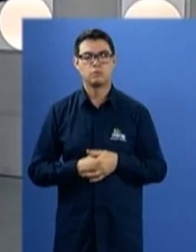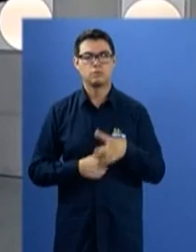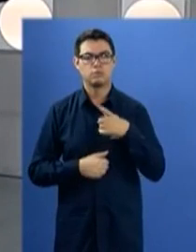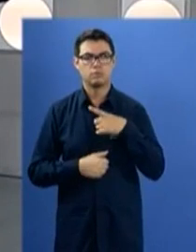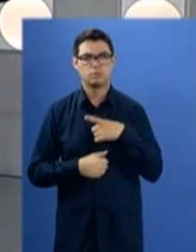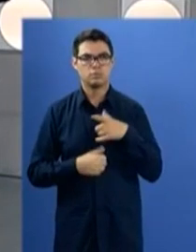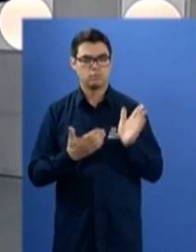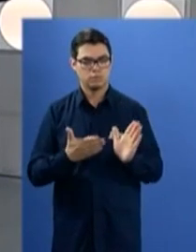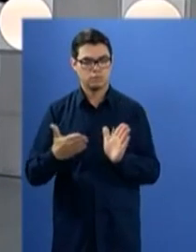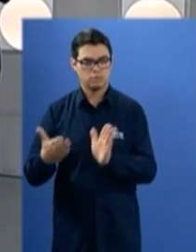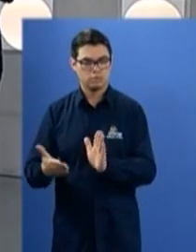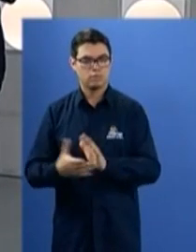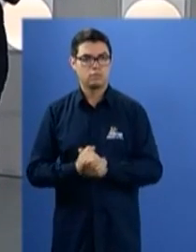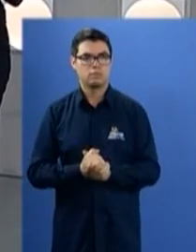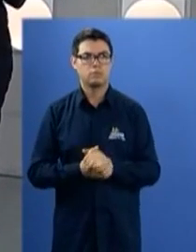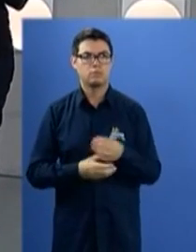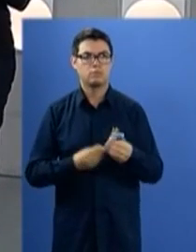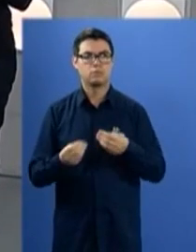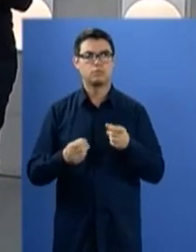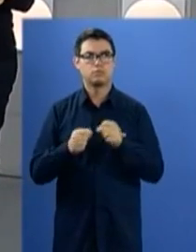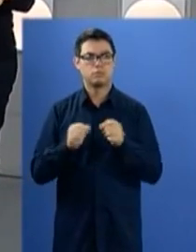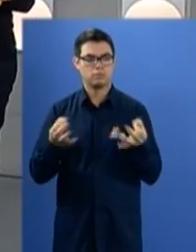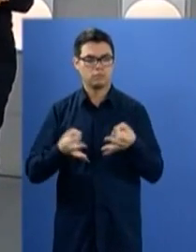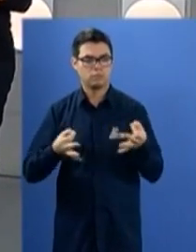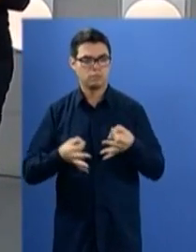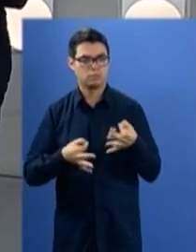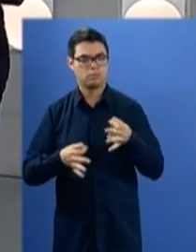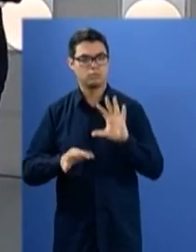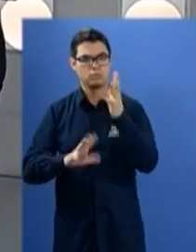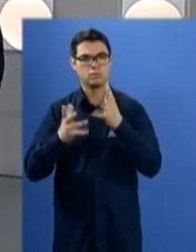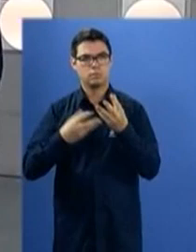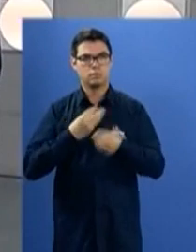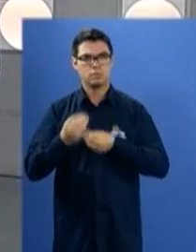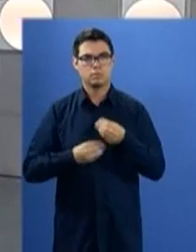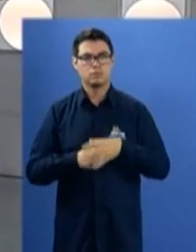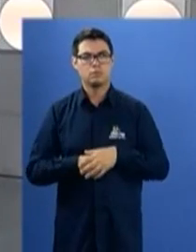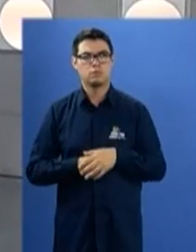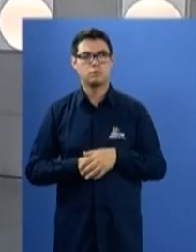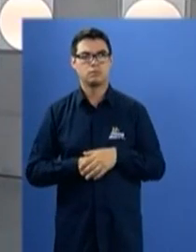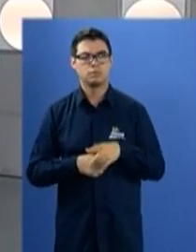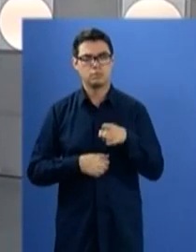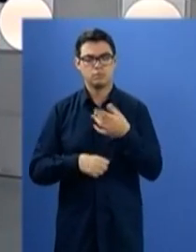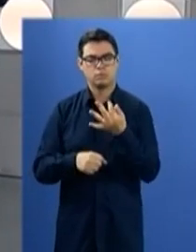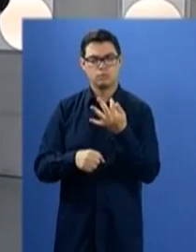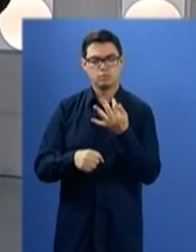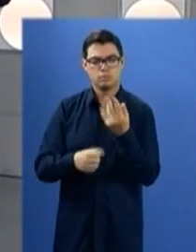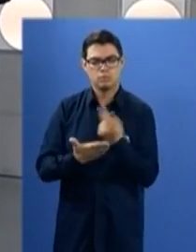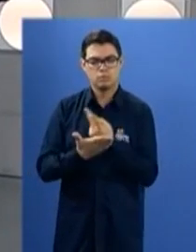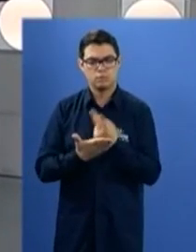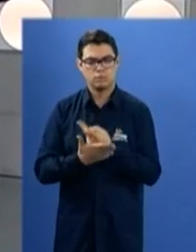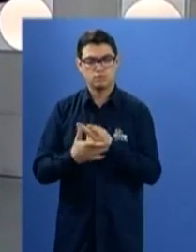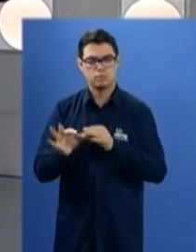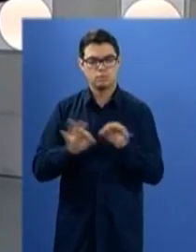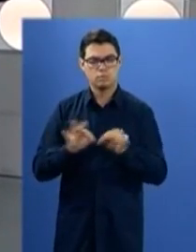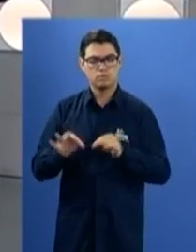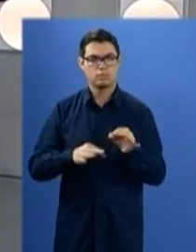capacidade de processo? Será que essa máquina está em perfeitas condições ou possui folgas que necessitam de compensações entre